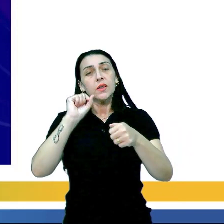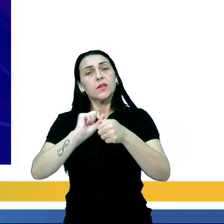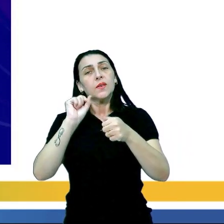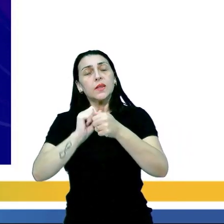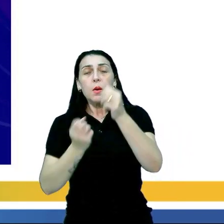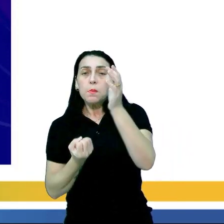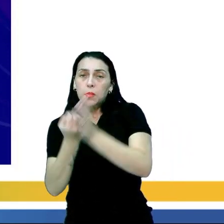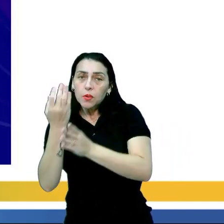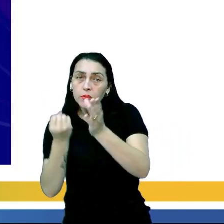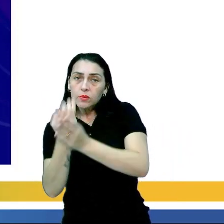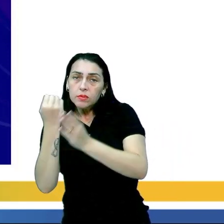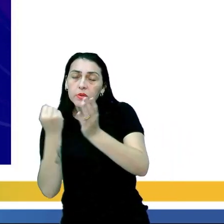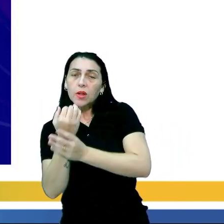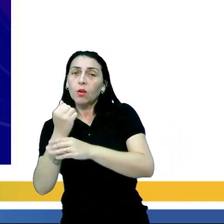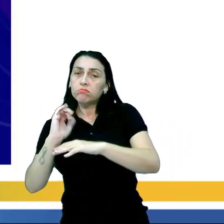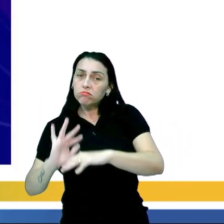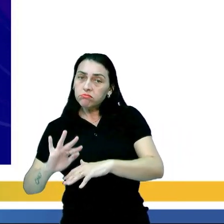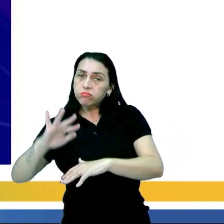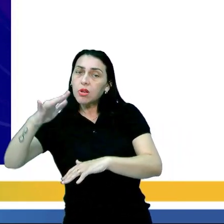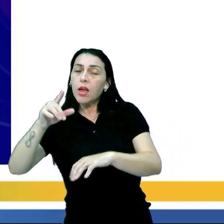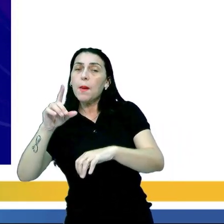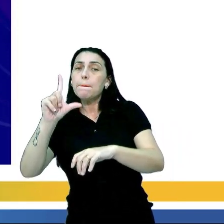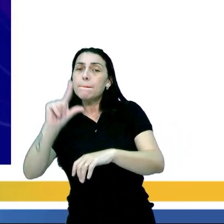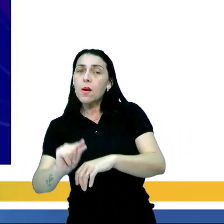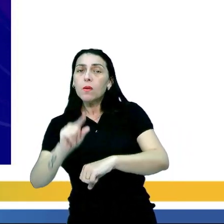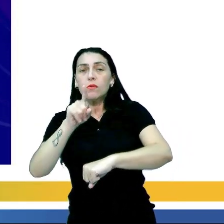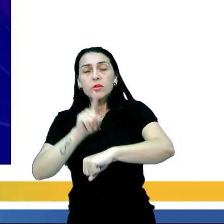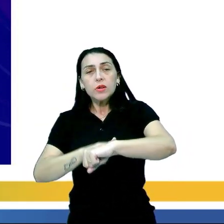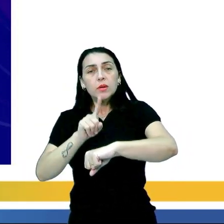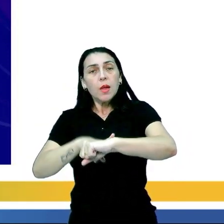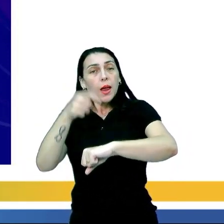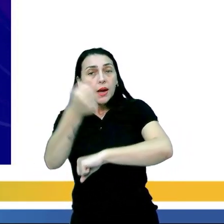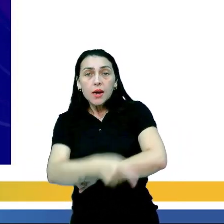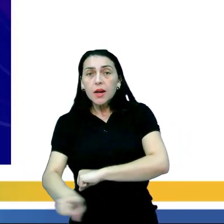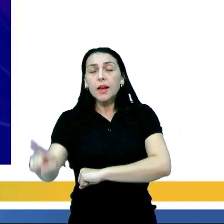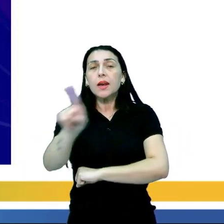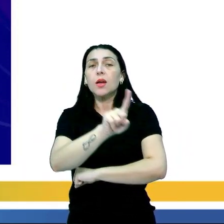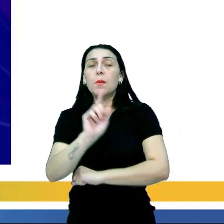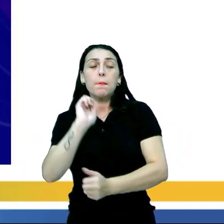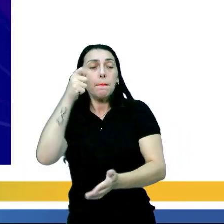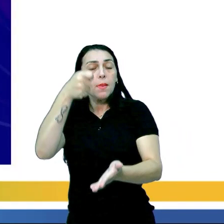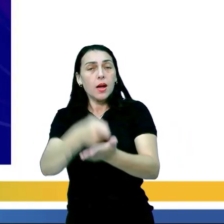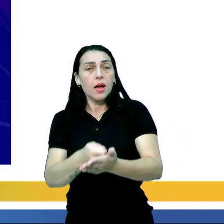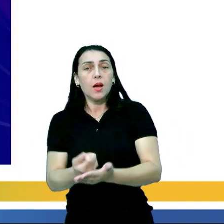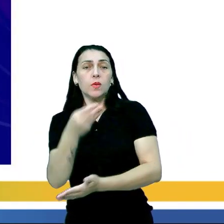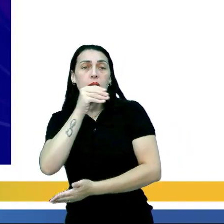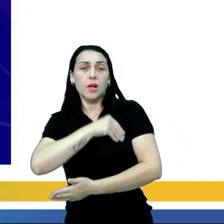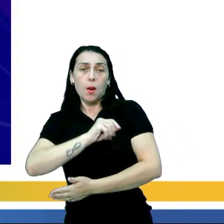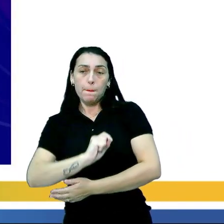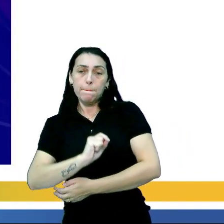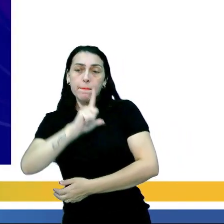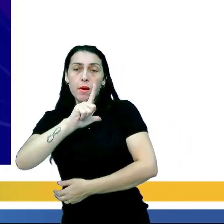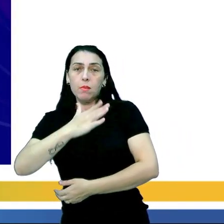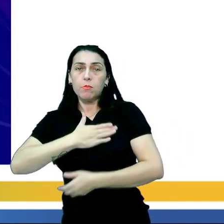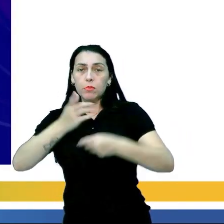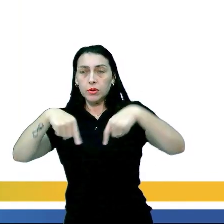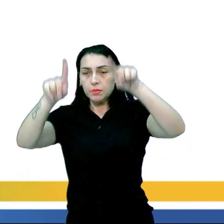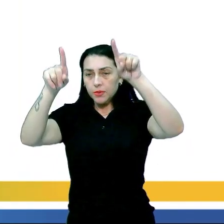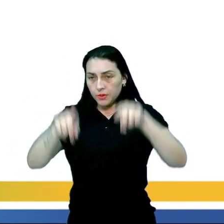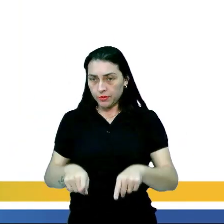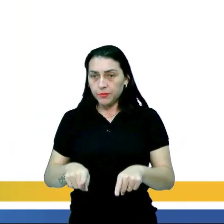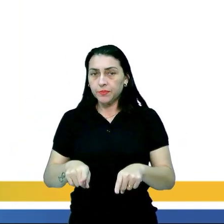a produção seja bastante aumentada em menos tempo e eu não preciso, por isso, pagar um salário maior ao meu